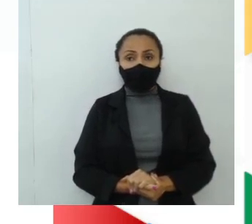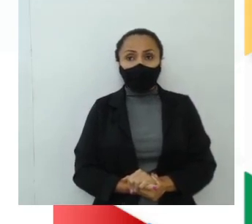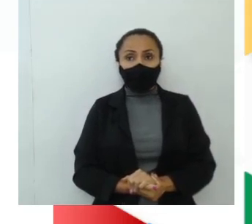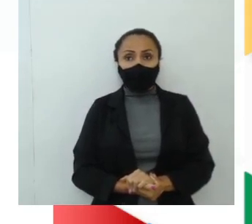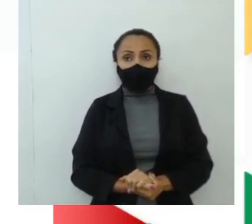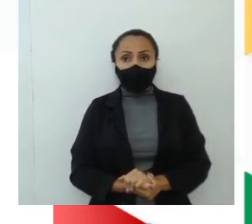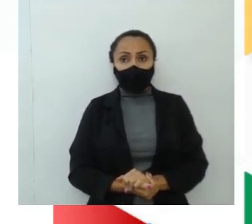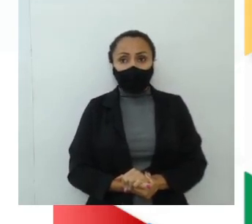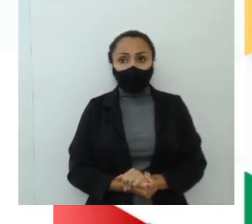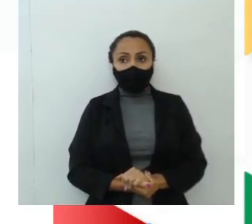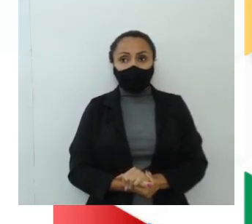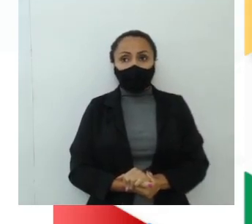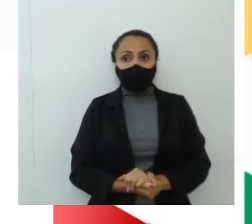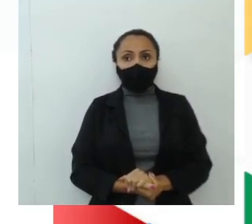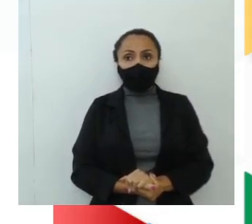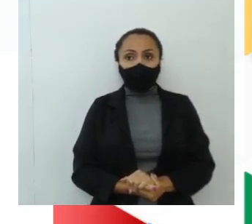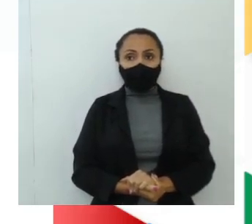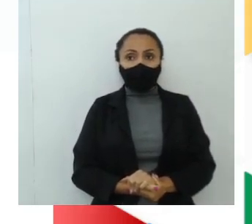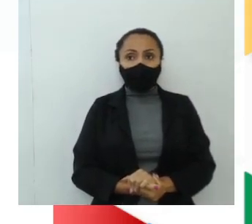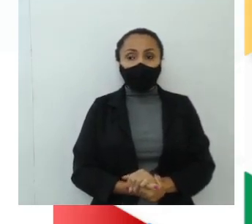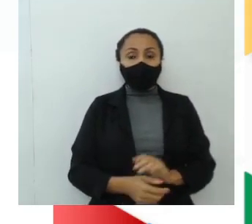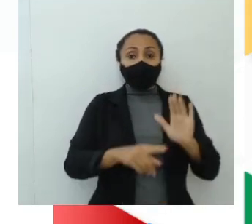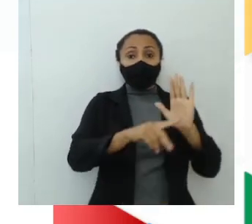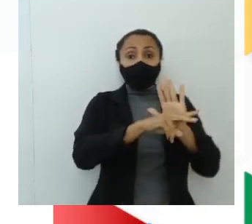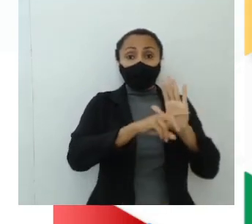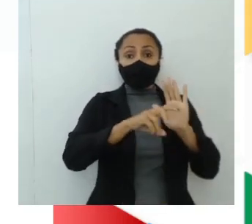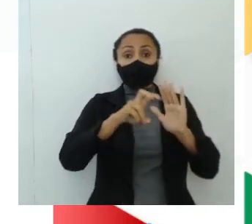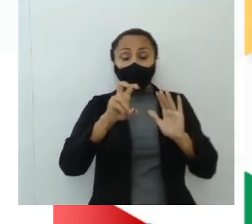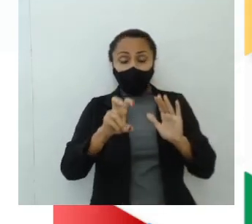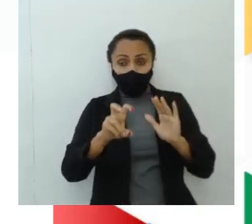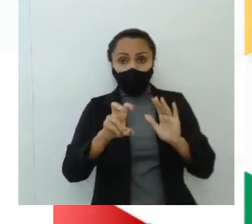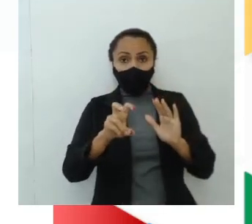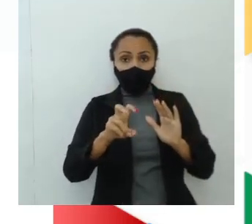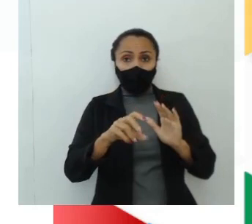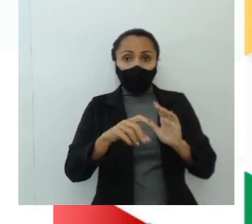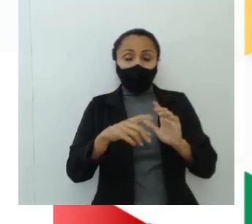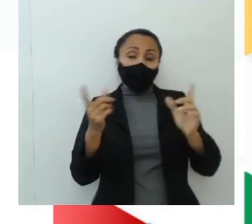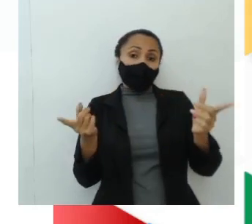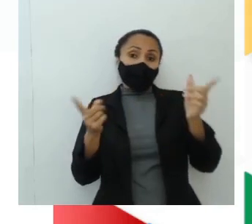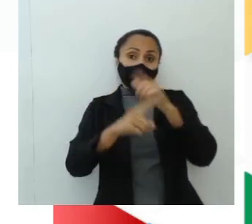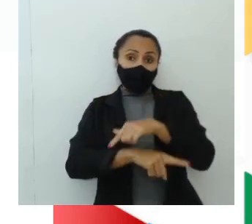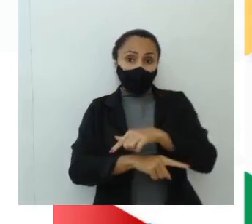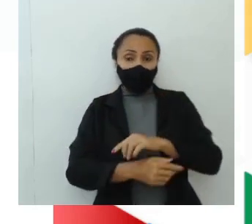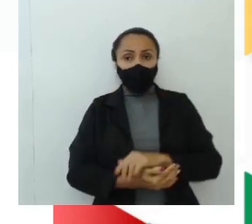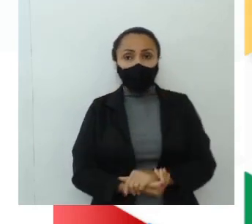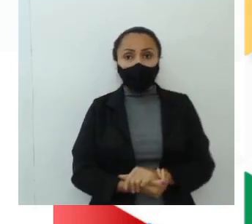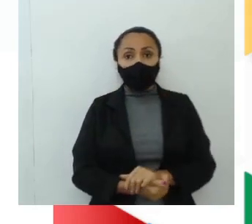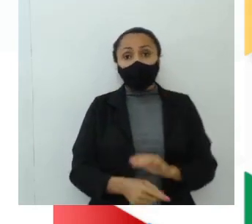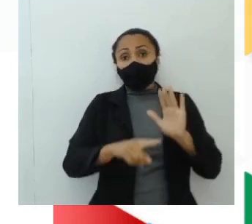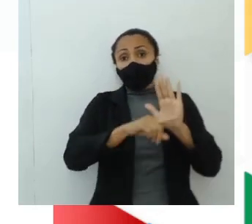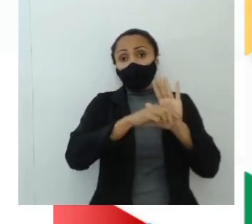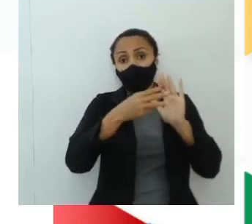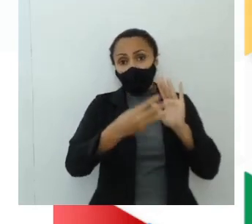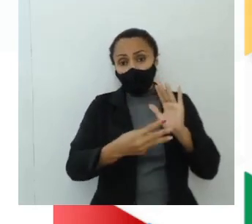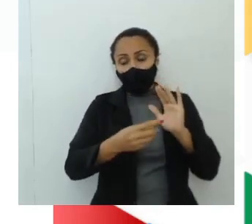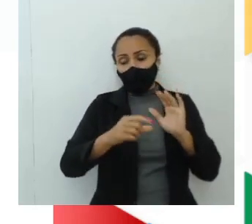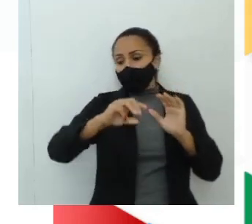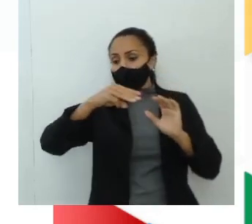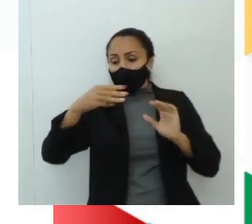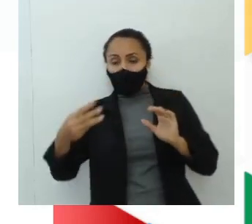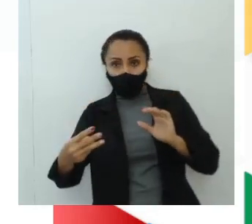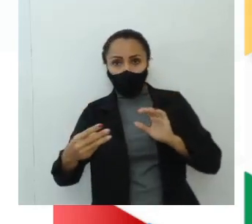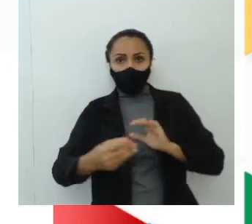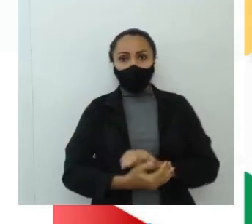Tá claro para você? Menos 5 foi para 5 do outro lado. Menos 3 foi para 3 do outro